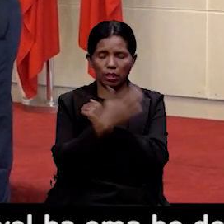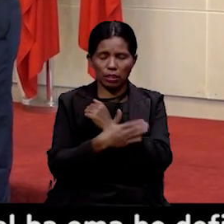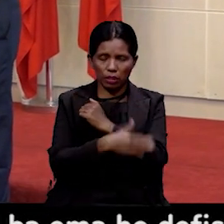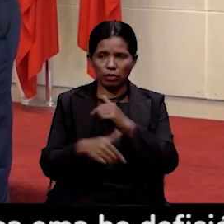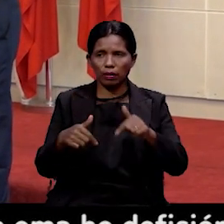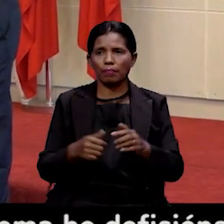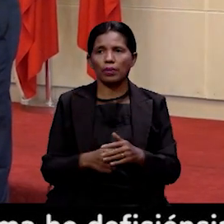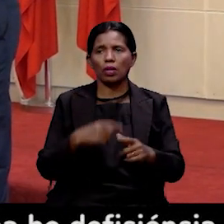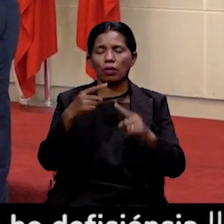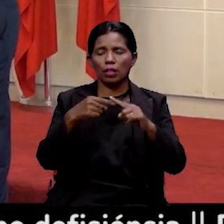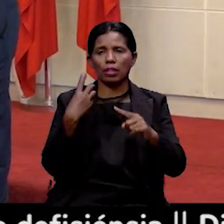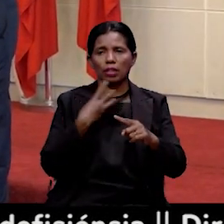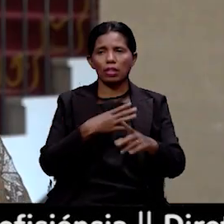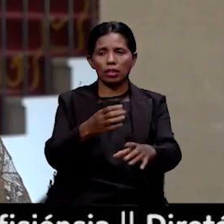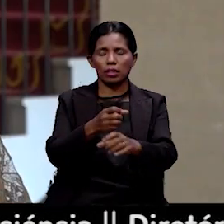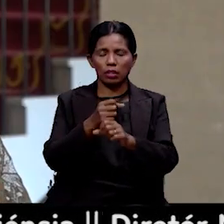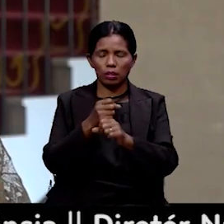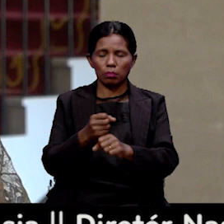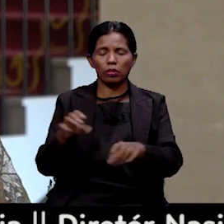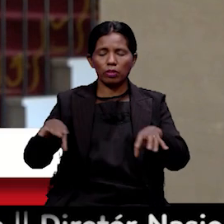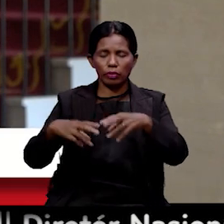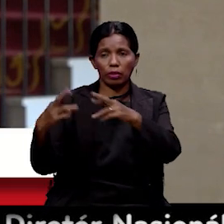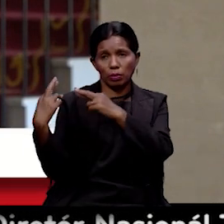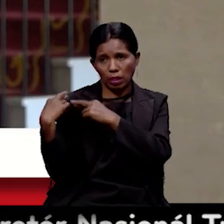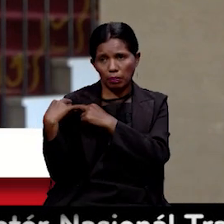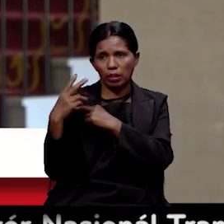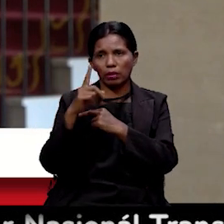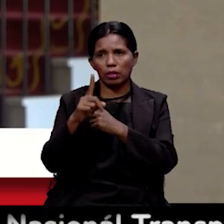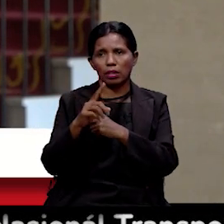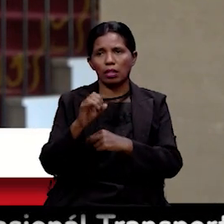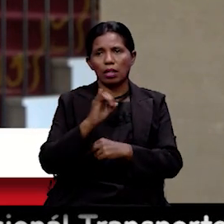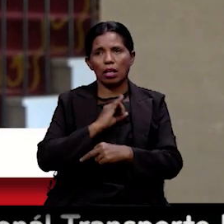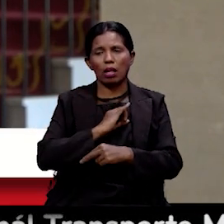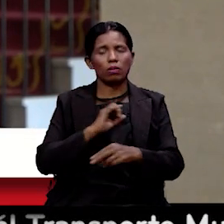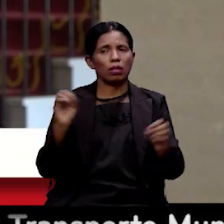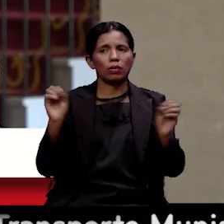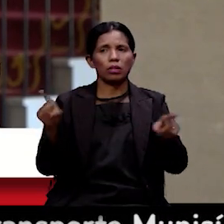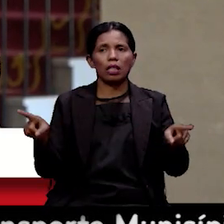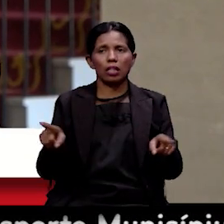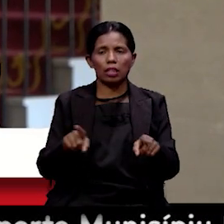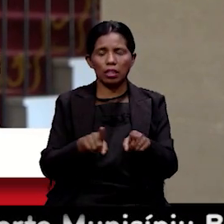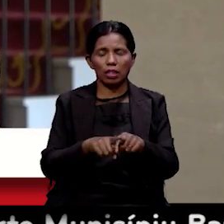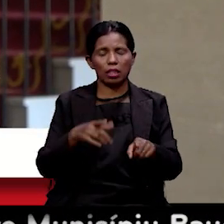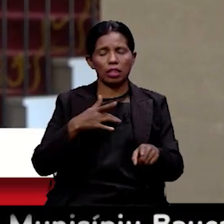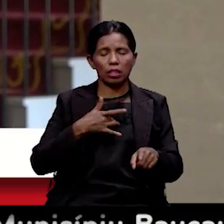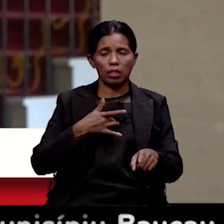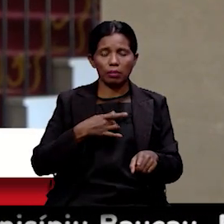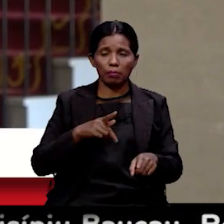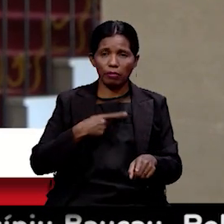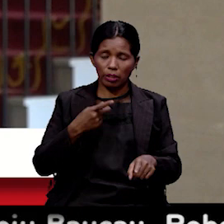ida, bahau nela sanesan privilégio ida bahau, mai be responsabilidade